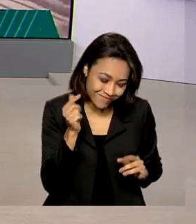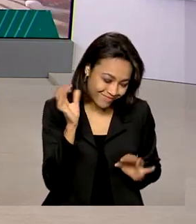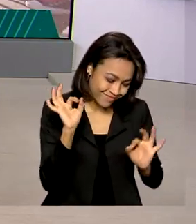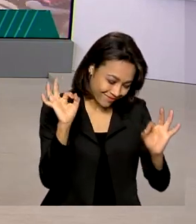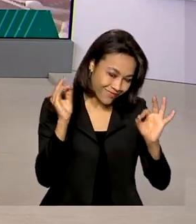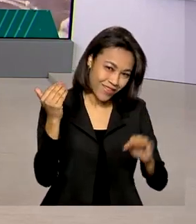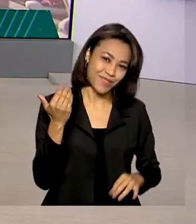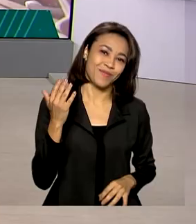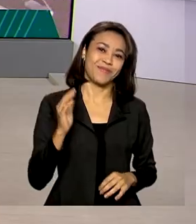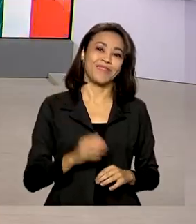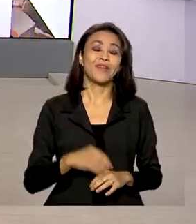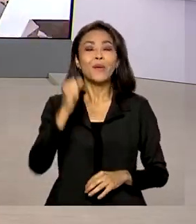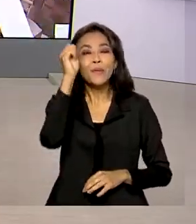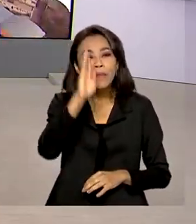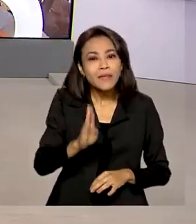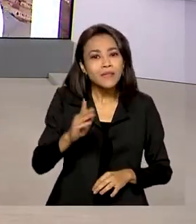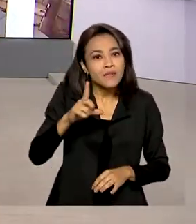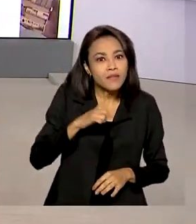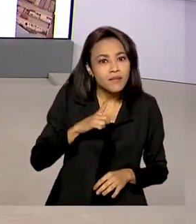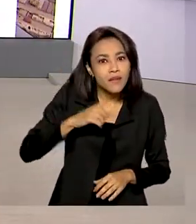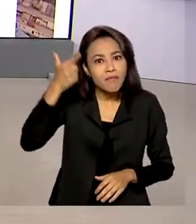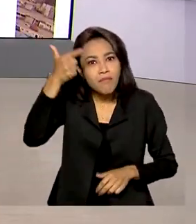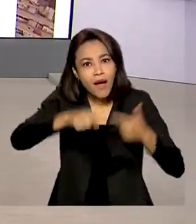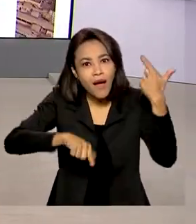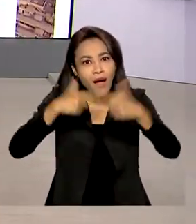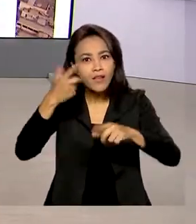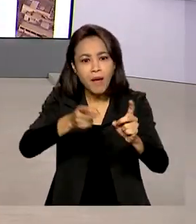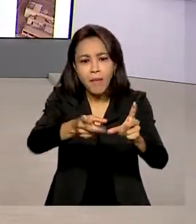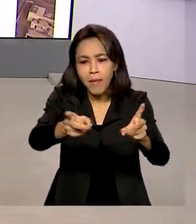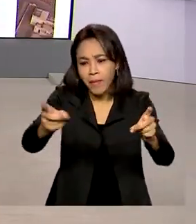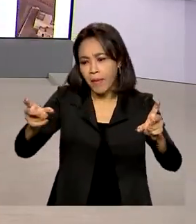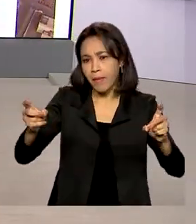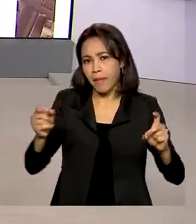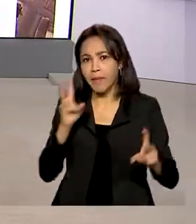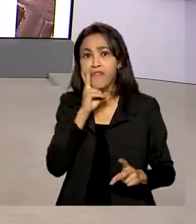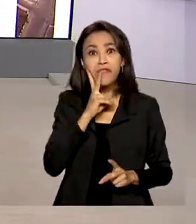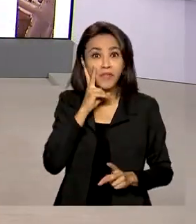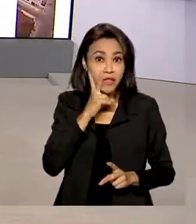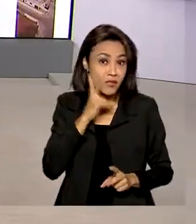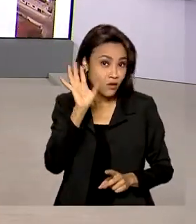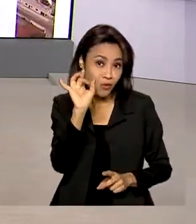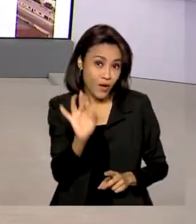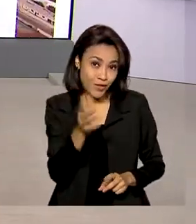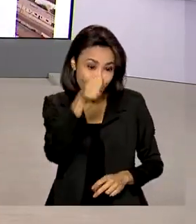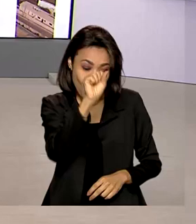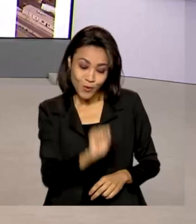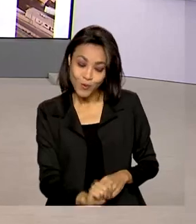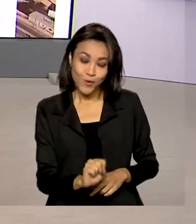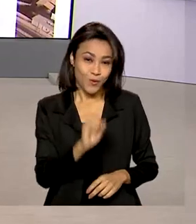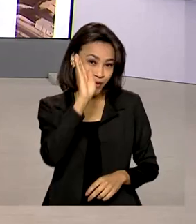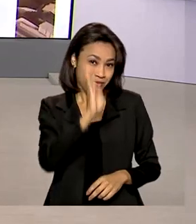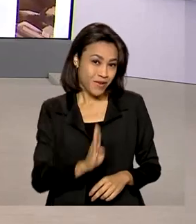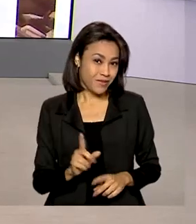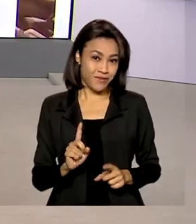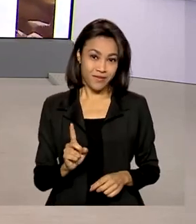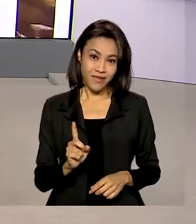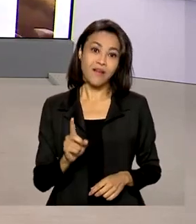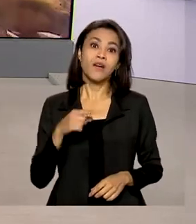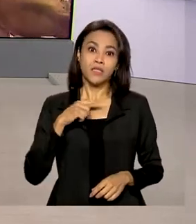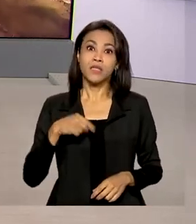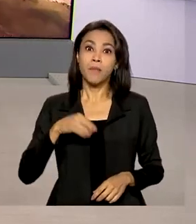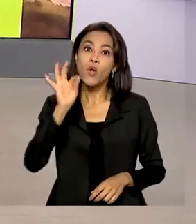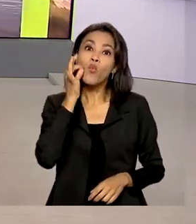inclusive o Brasil tem ganhado cada vez mais espaço no mercado mundial de vinhos e não é só Região Sul se destaca não o